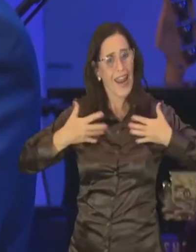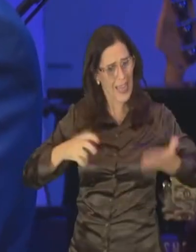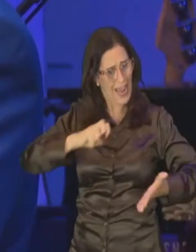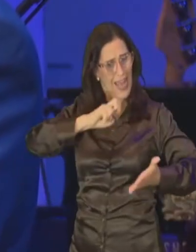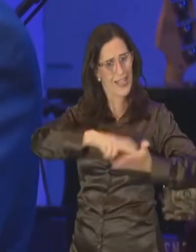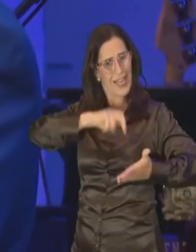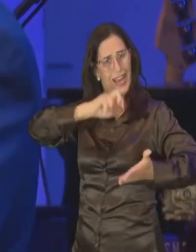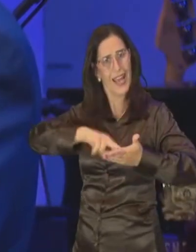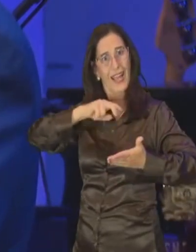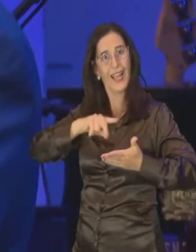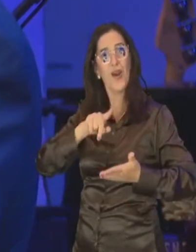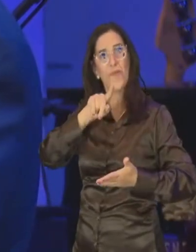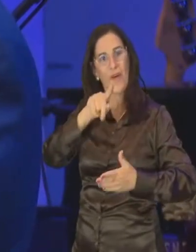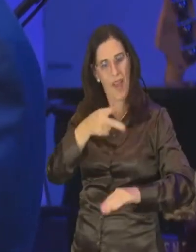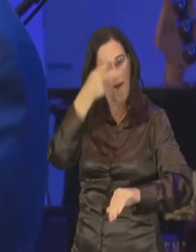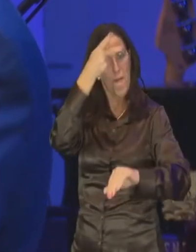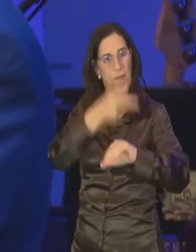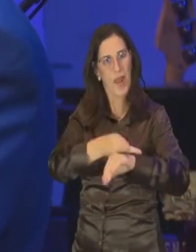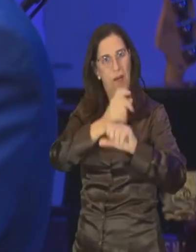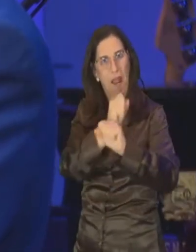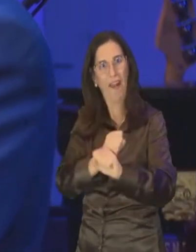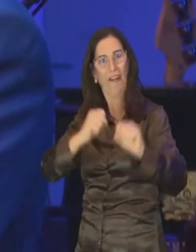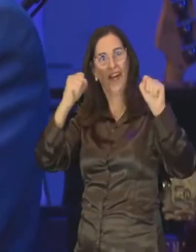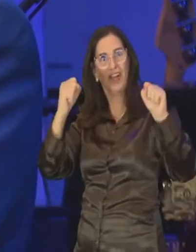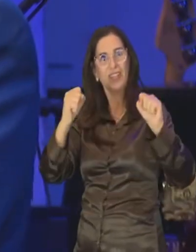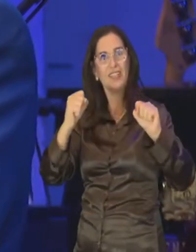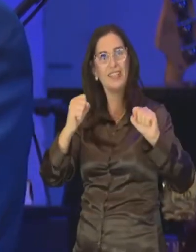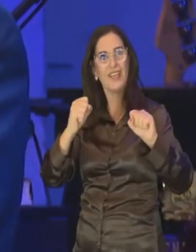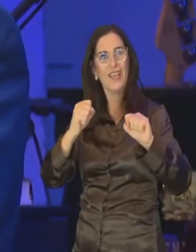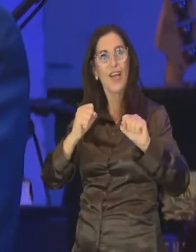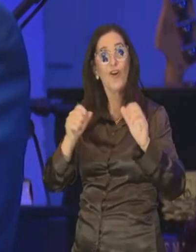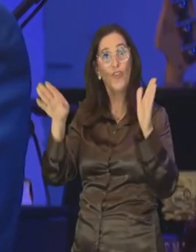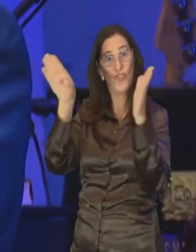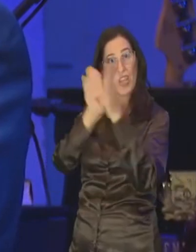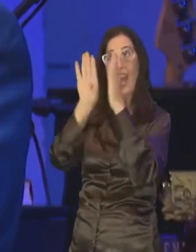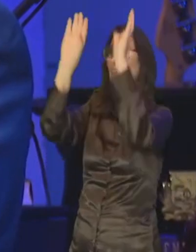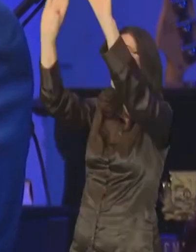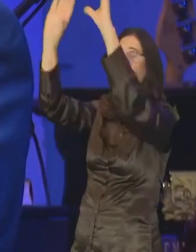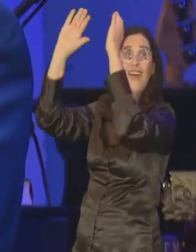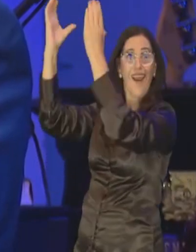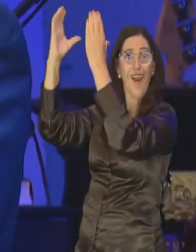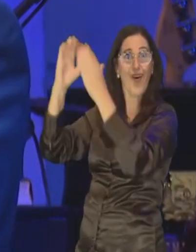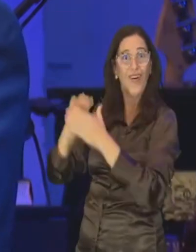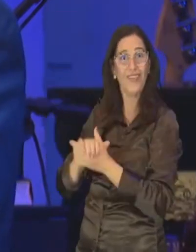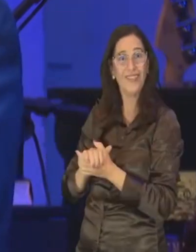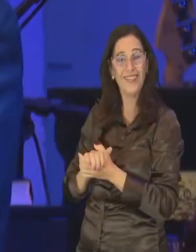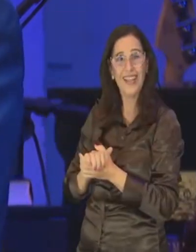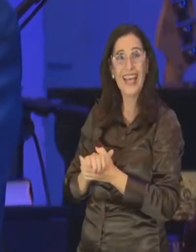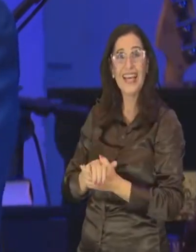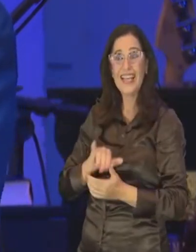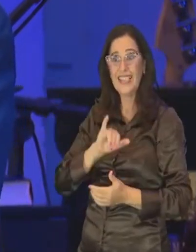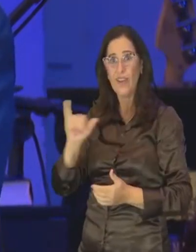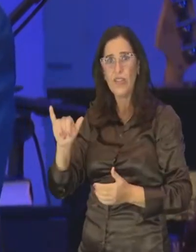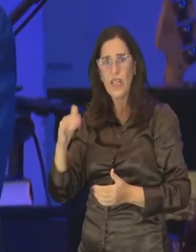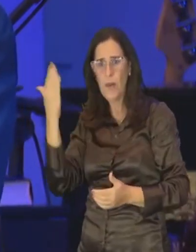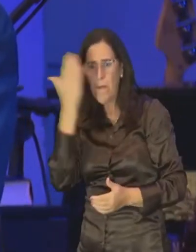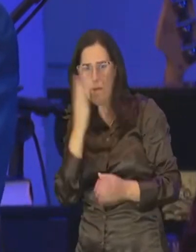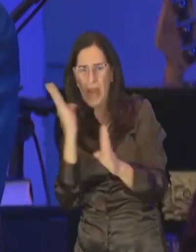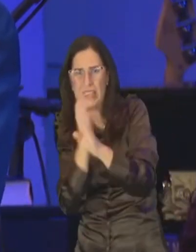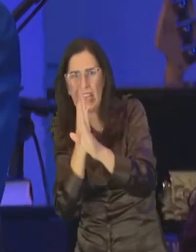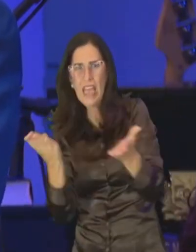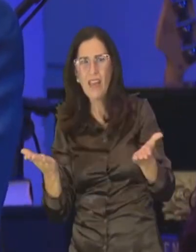porque é grande o vosso galardão quando vocês chegarem no céu. Se você está sendo